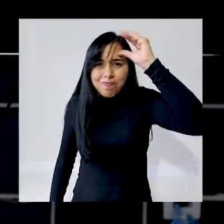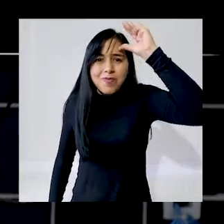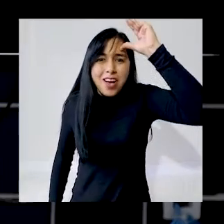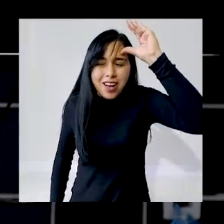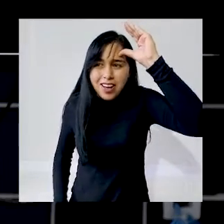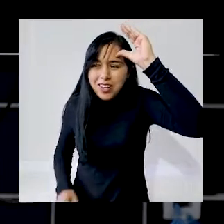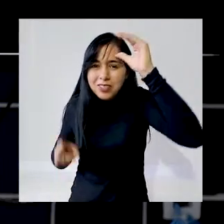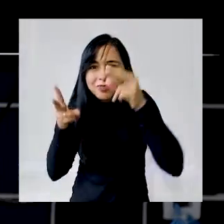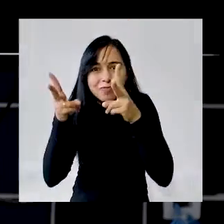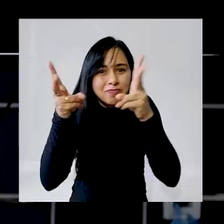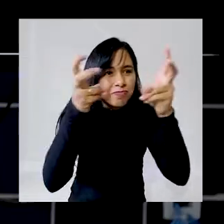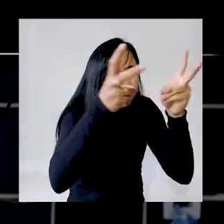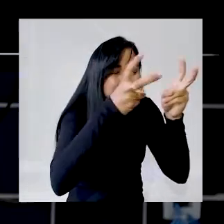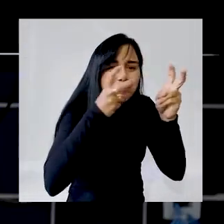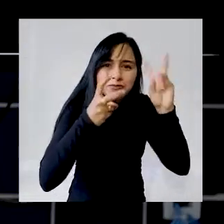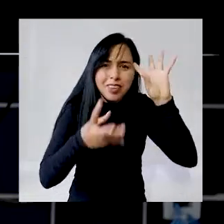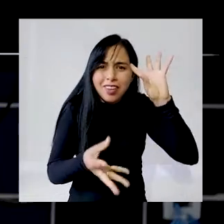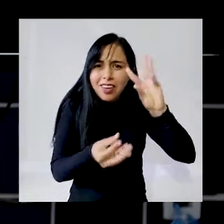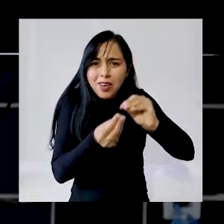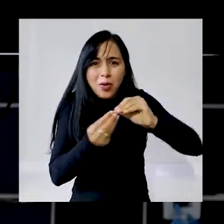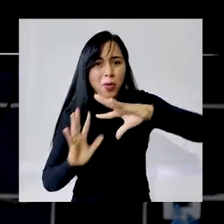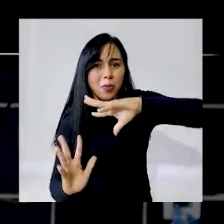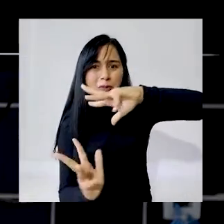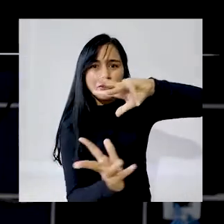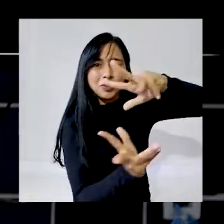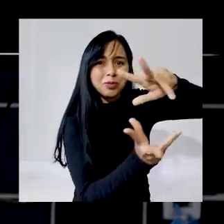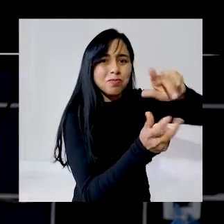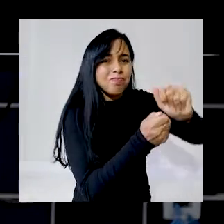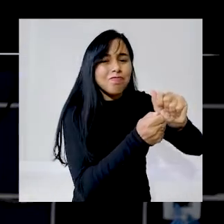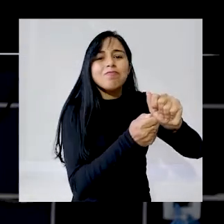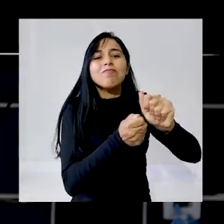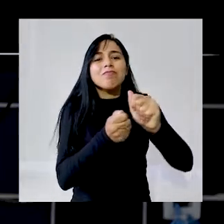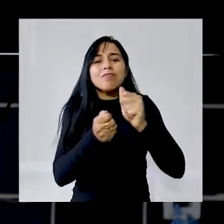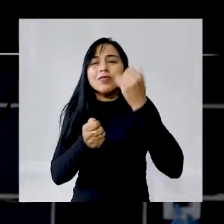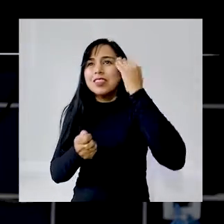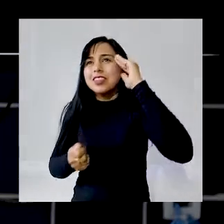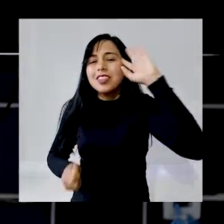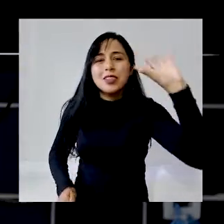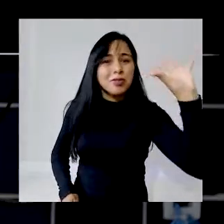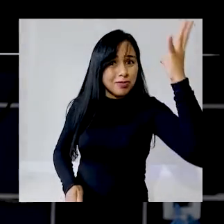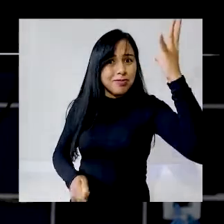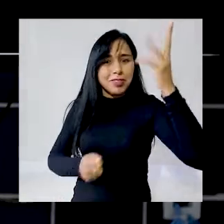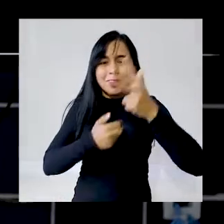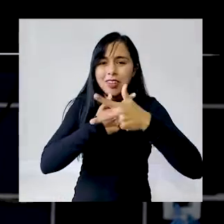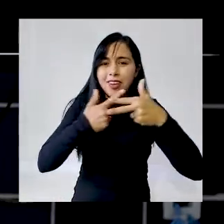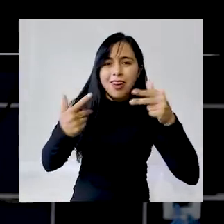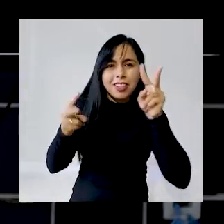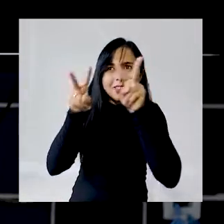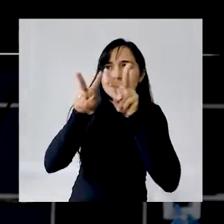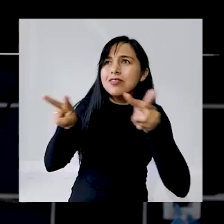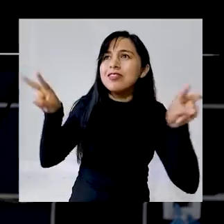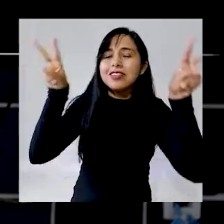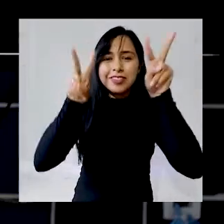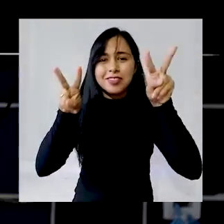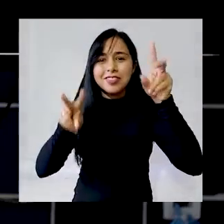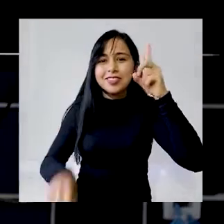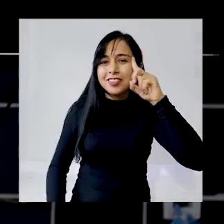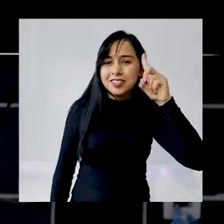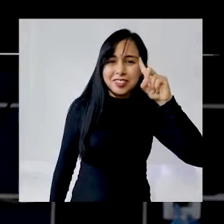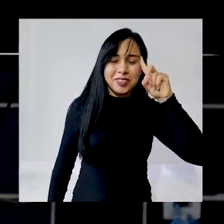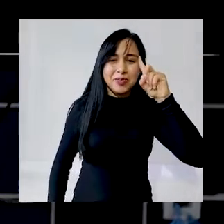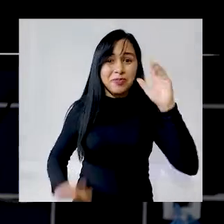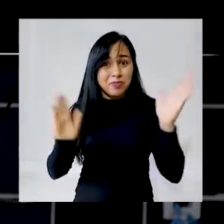curiosidade e nos dá a oportunidade de entender o mundo e interpretar as ações que observamos e vivenciamos no dia a